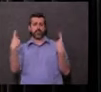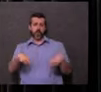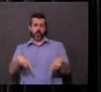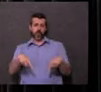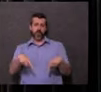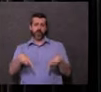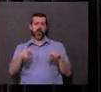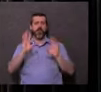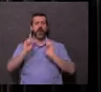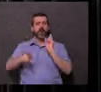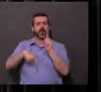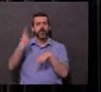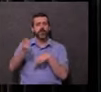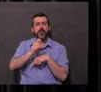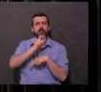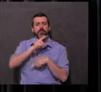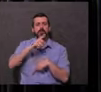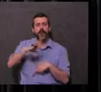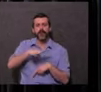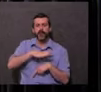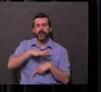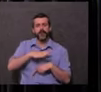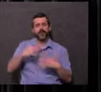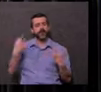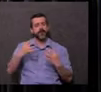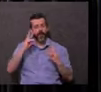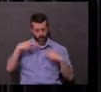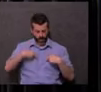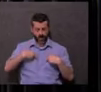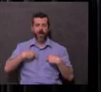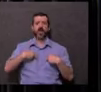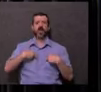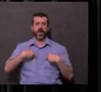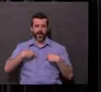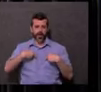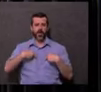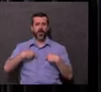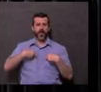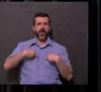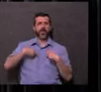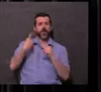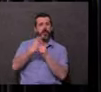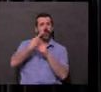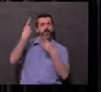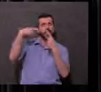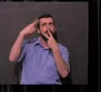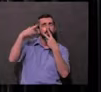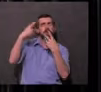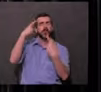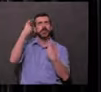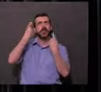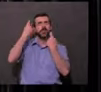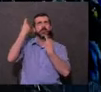pode acabar por tropeçar inadvertidamente consigo mesmo e com as questões mais sensíveis que não